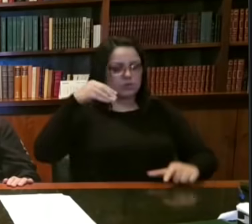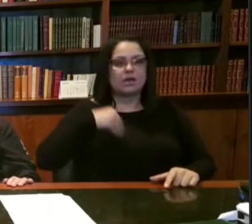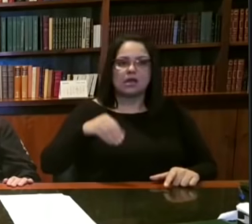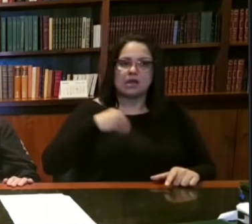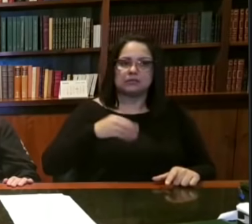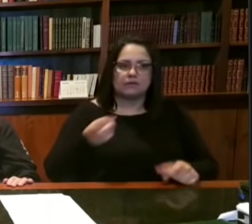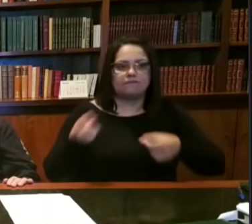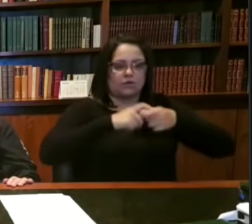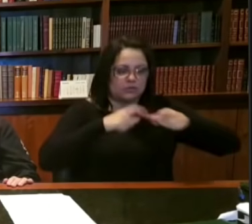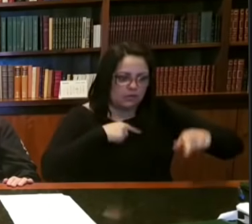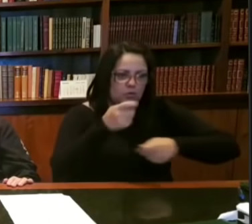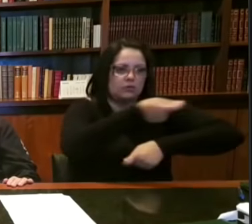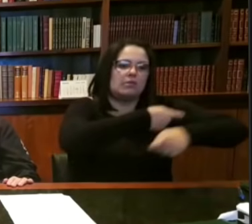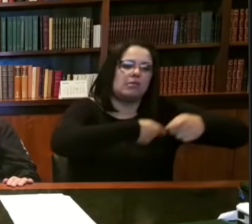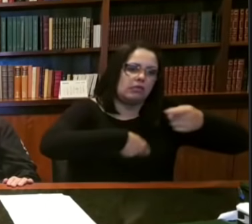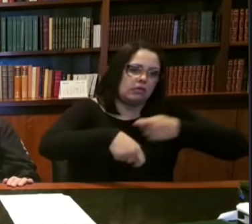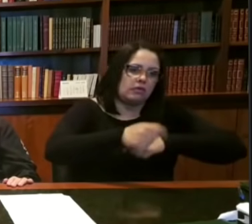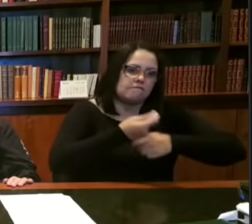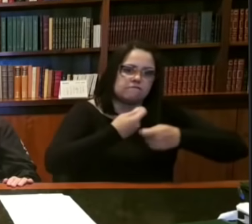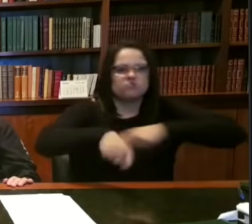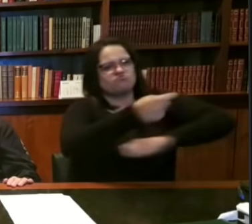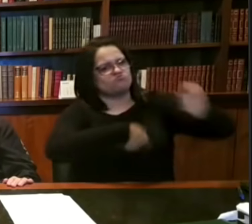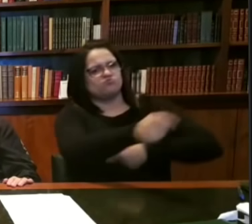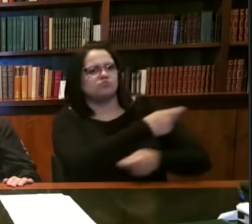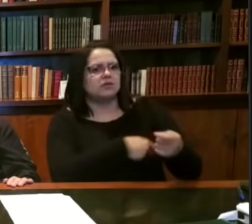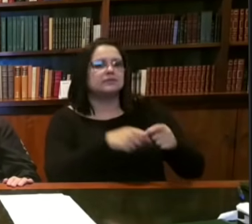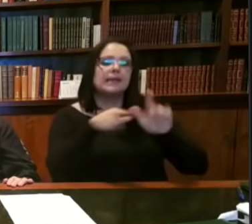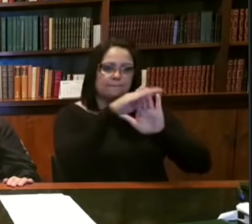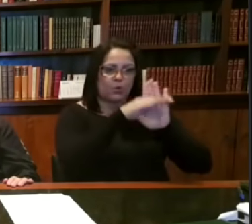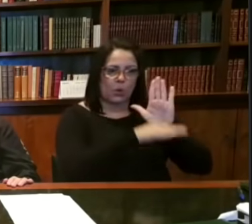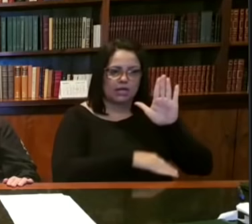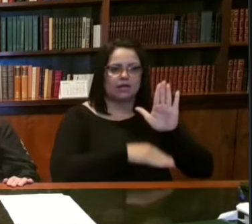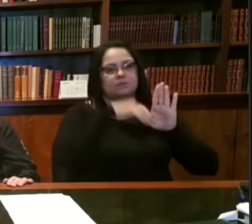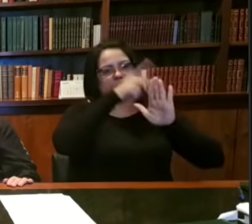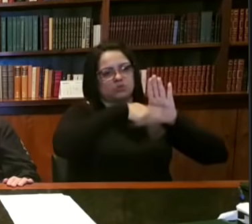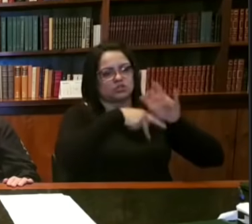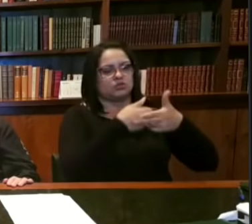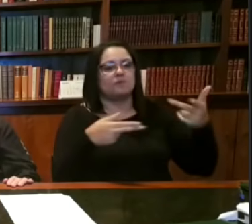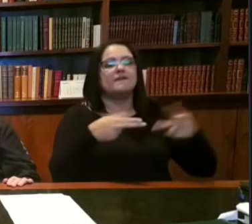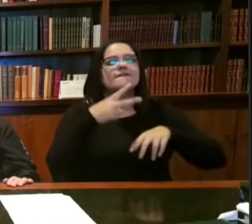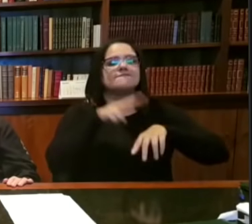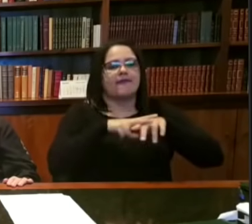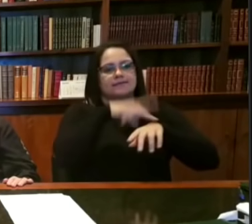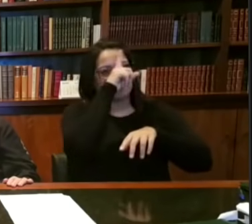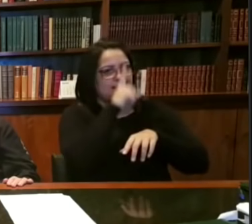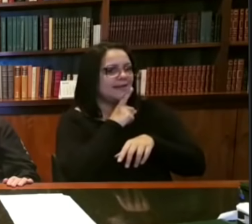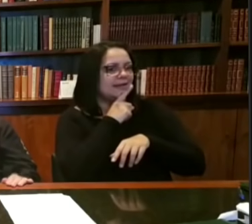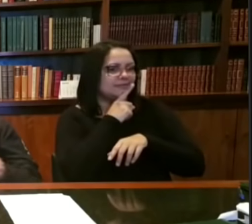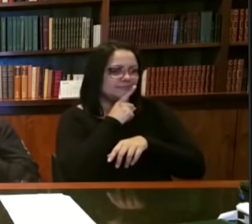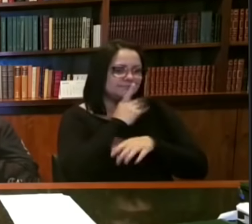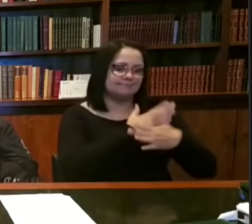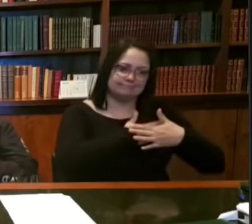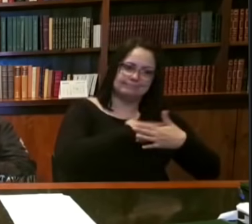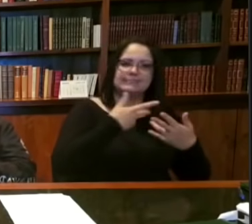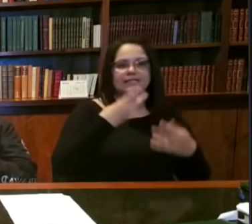emprego e renda. Então, a gente vem agora com o programa Verde e Amarelo para criar aí um universo de trabalhadores, os invisíveis. Achamos 30 milhões de